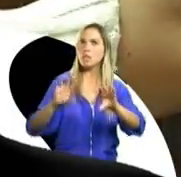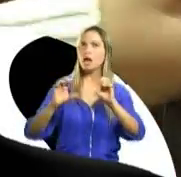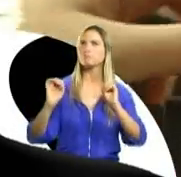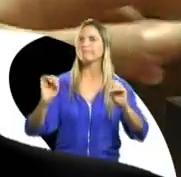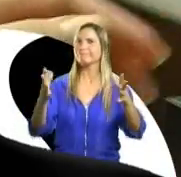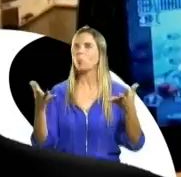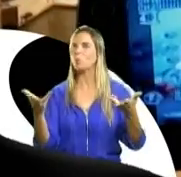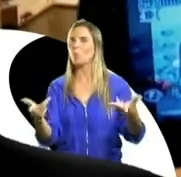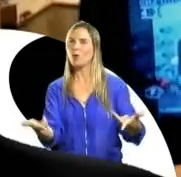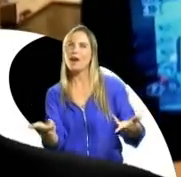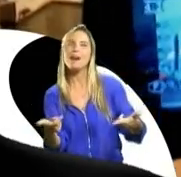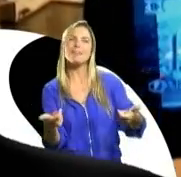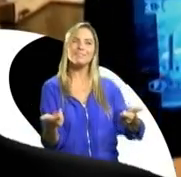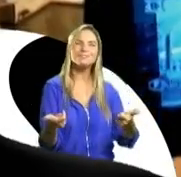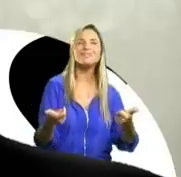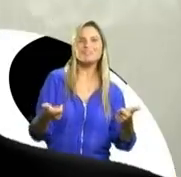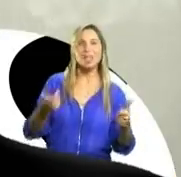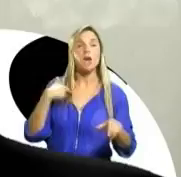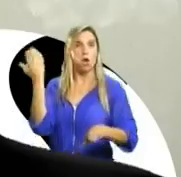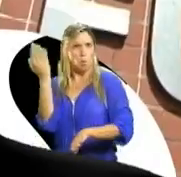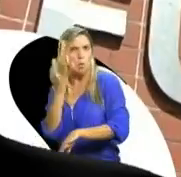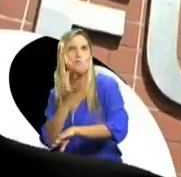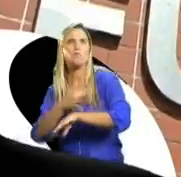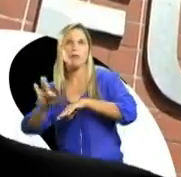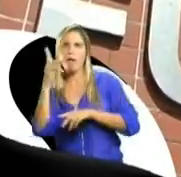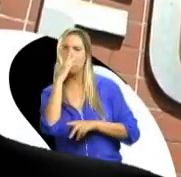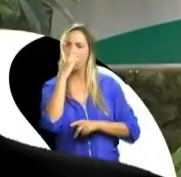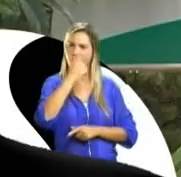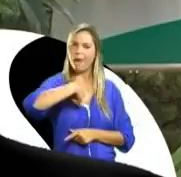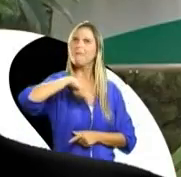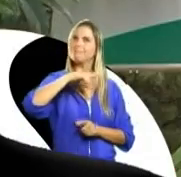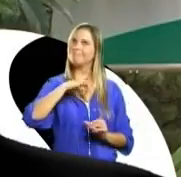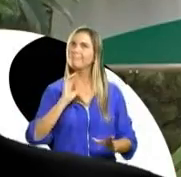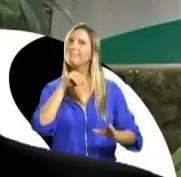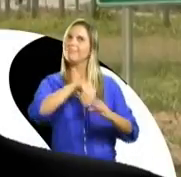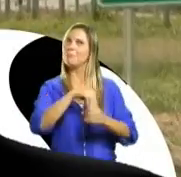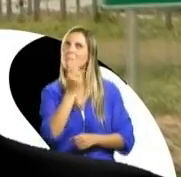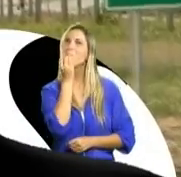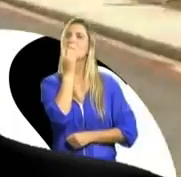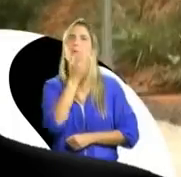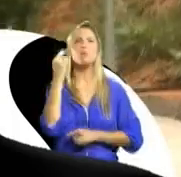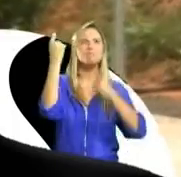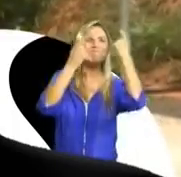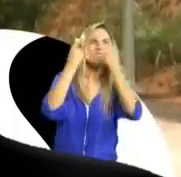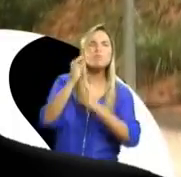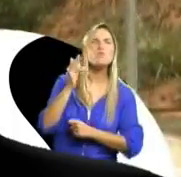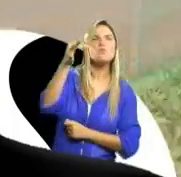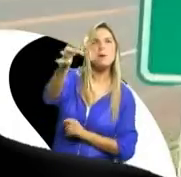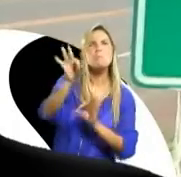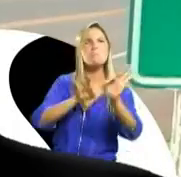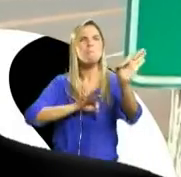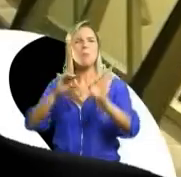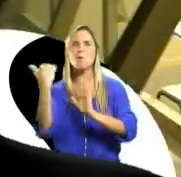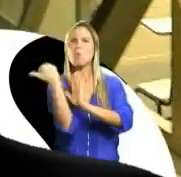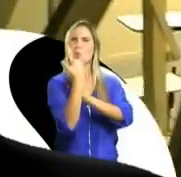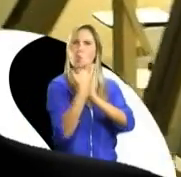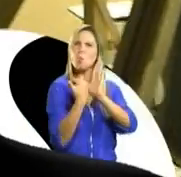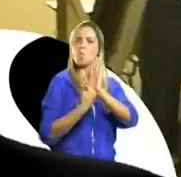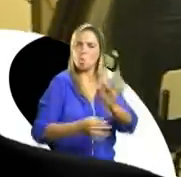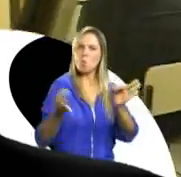de qualidade. A FUNED é parecida com a gente, preocupada com o futuro, realmente uma proposta